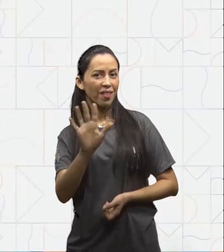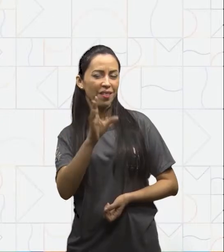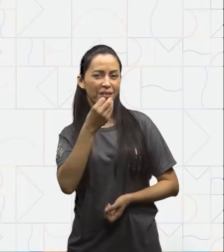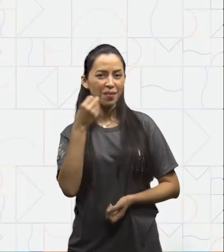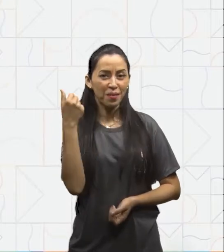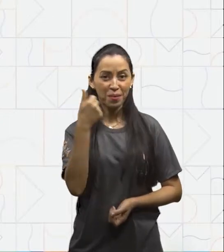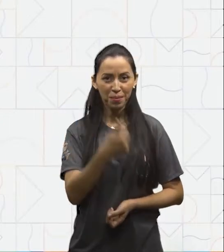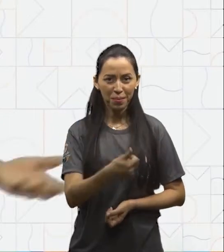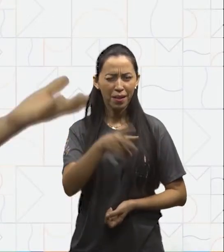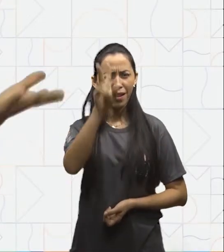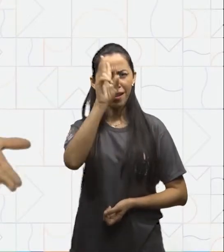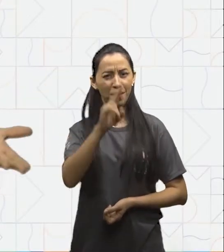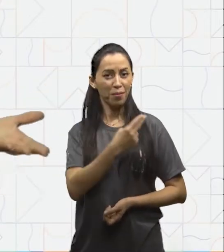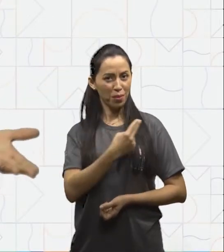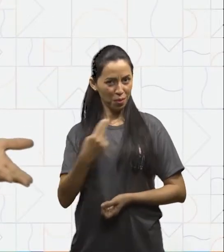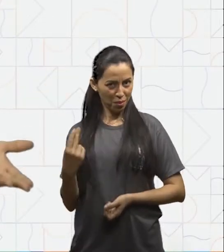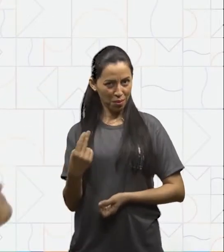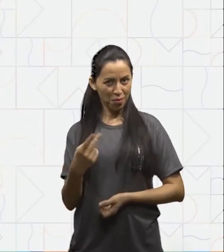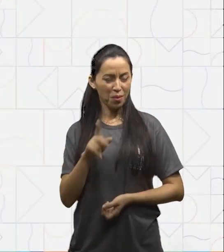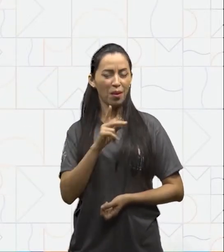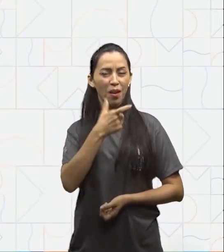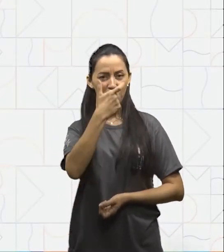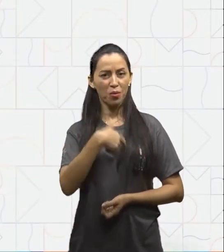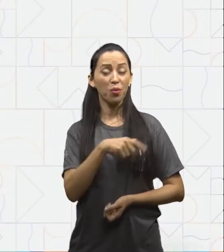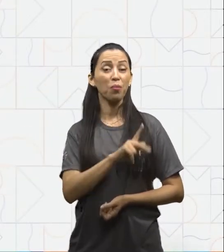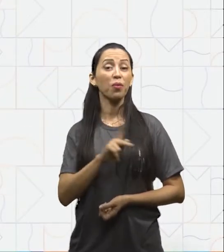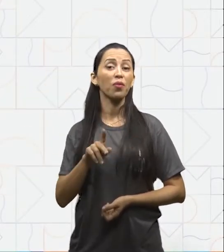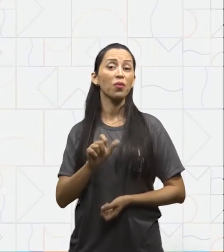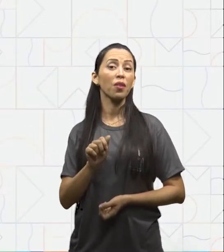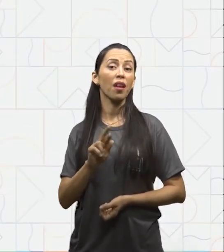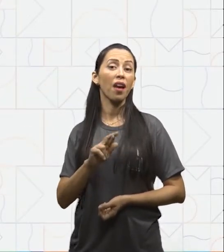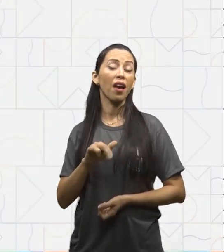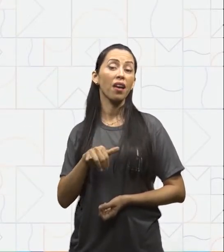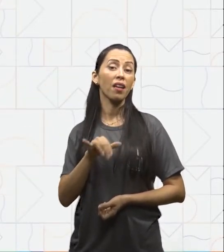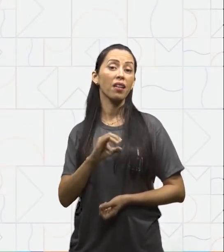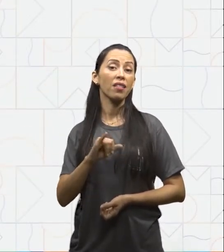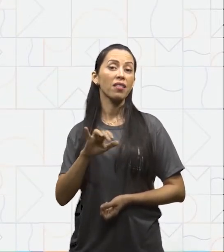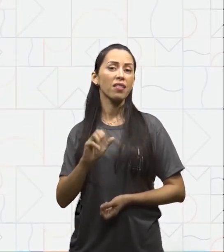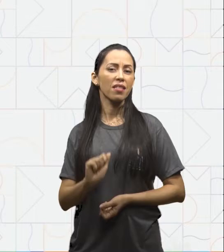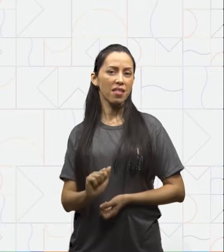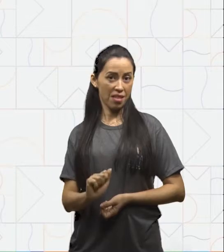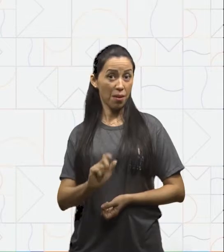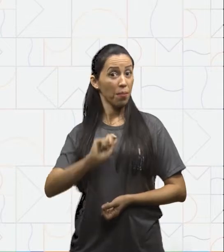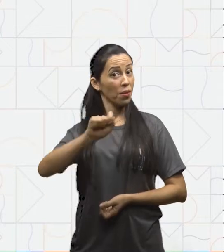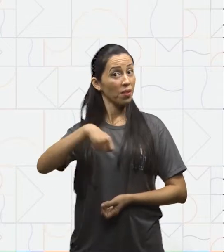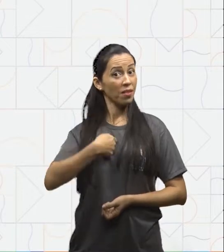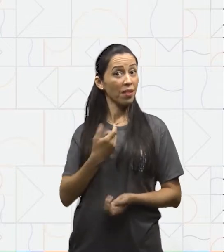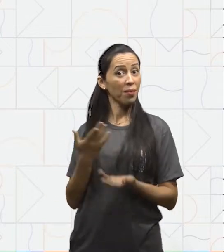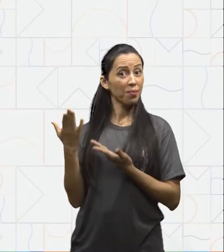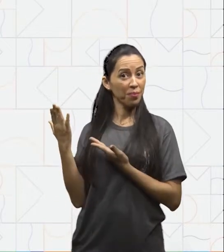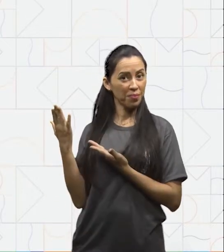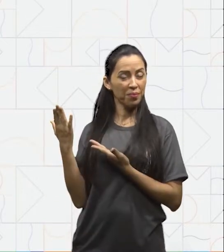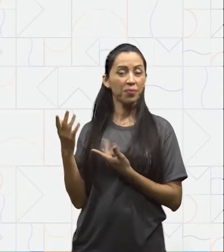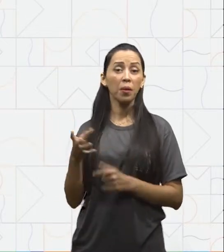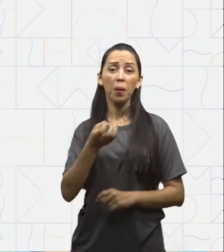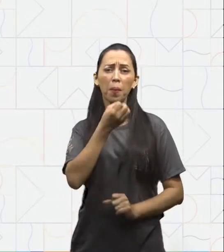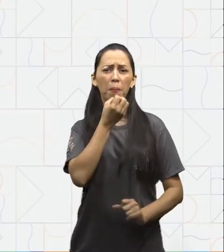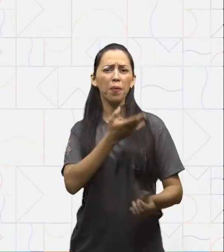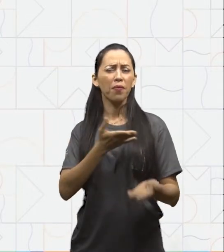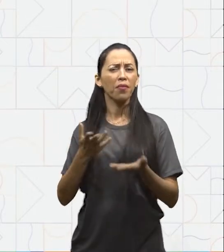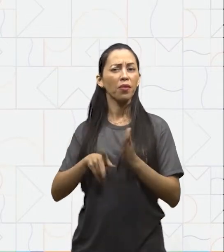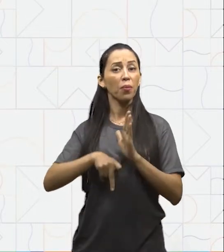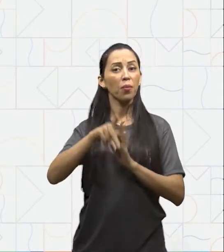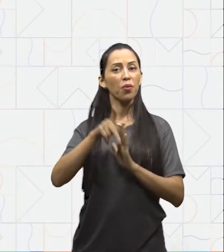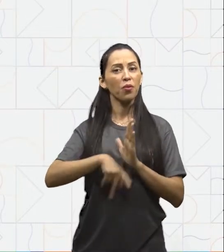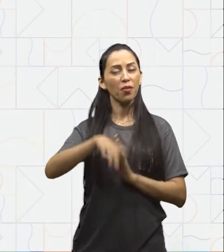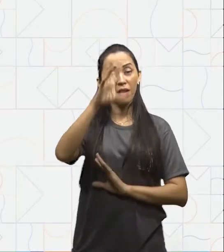Olá, como vai? Lembra o meu nome? Sou a professora Arícia Gisele. O meu sinal é esse.